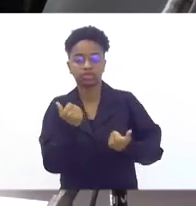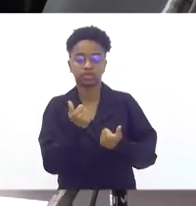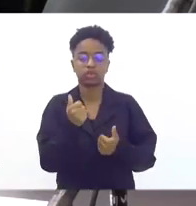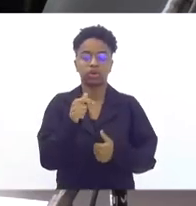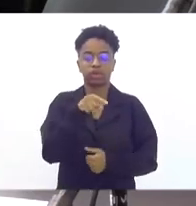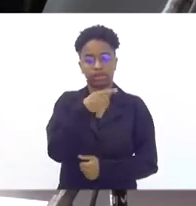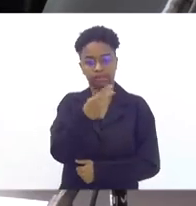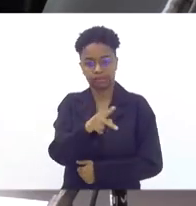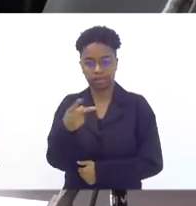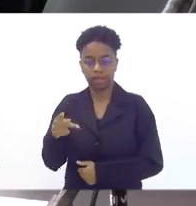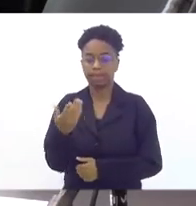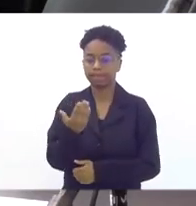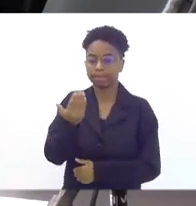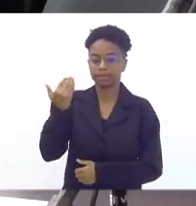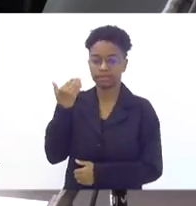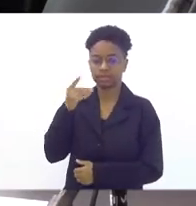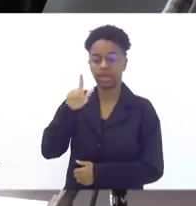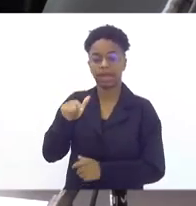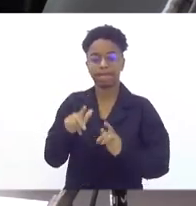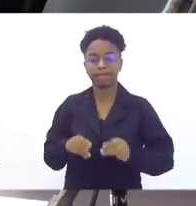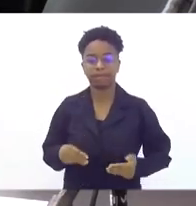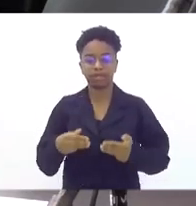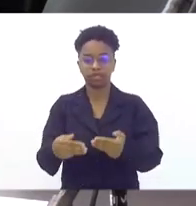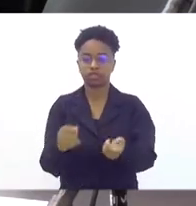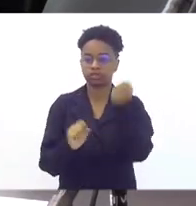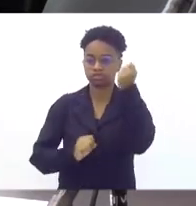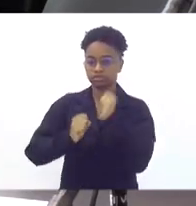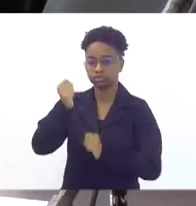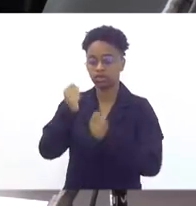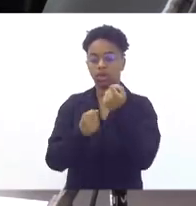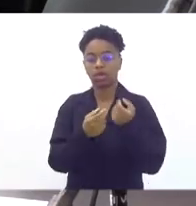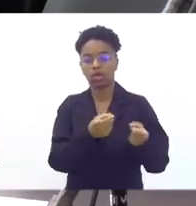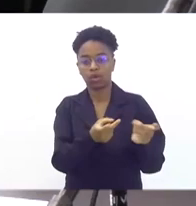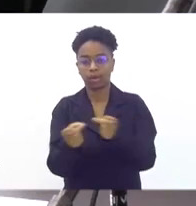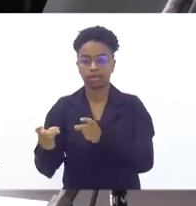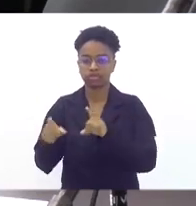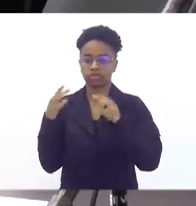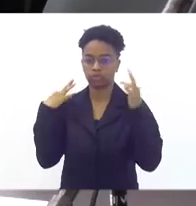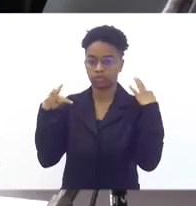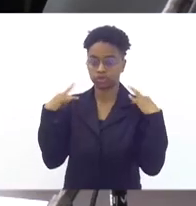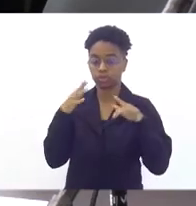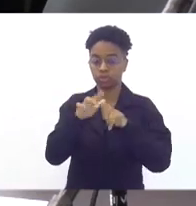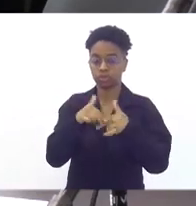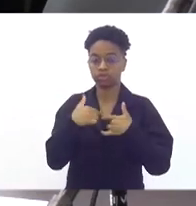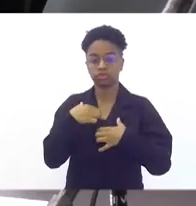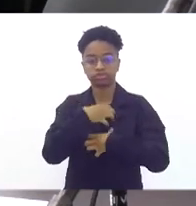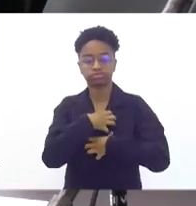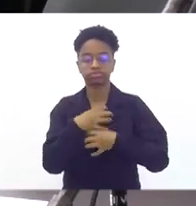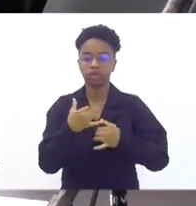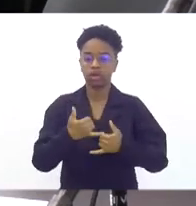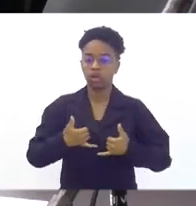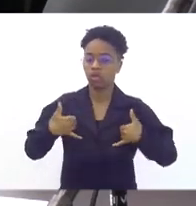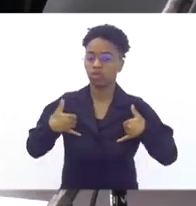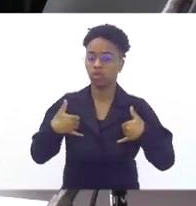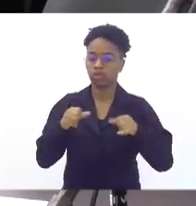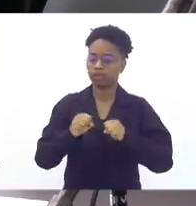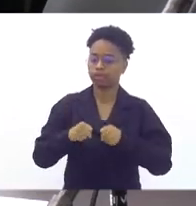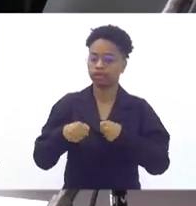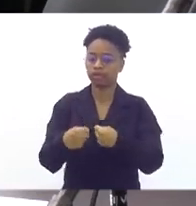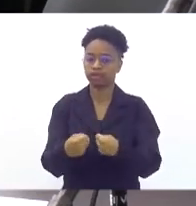Dornelles quando era ministro da indústria Comércio e turismo por isso eu tenho honra de defender dentro